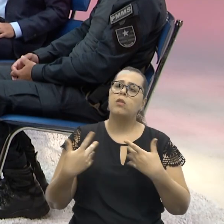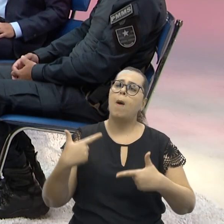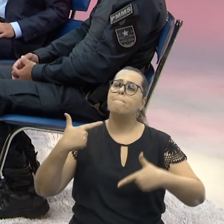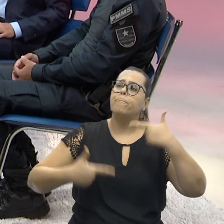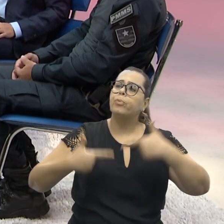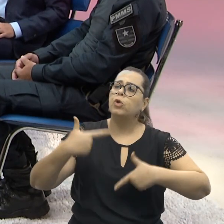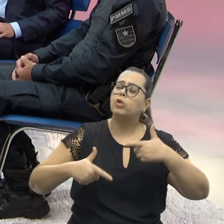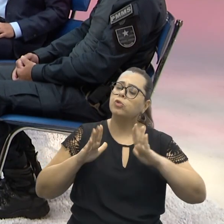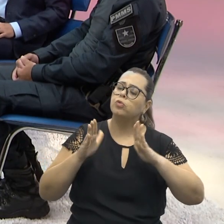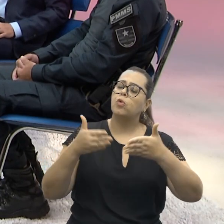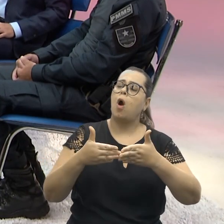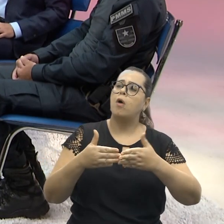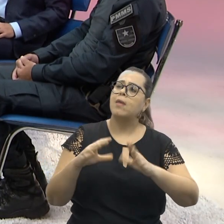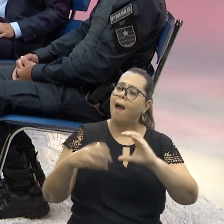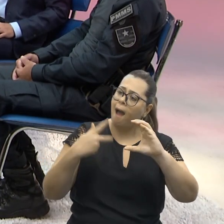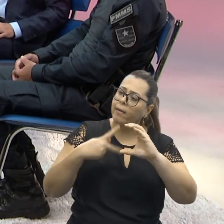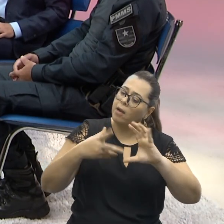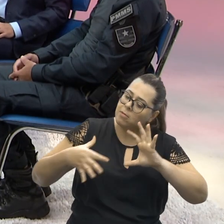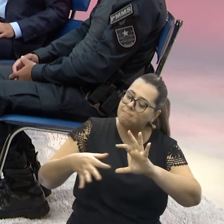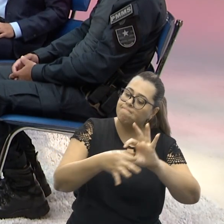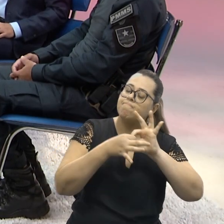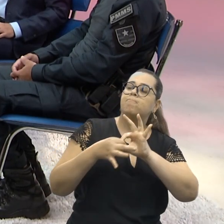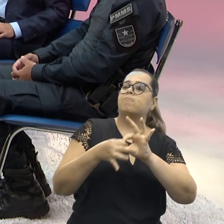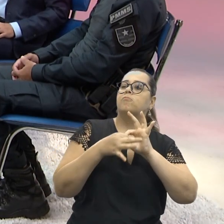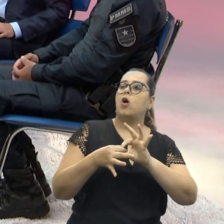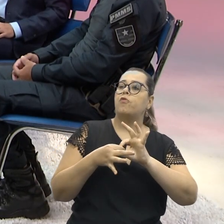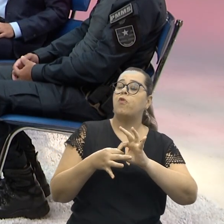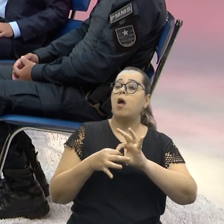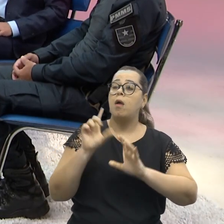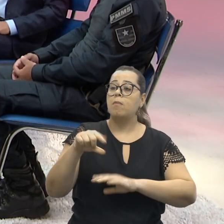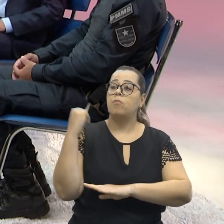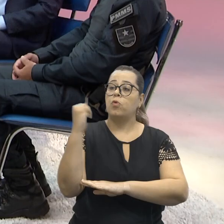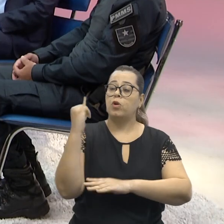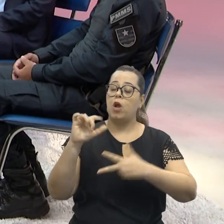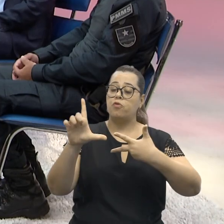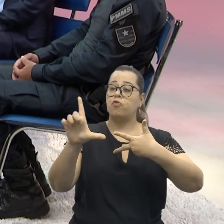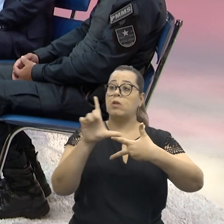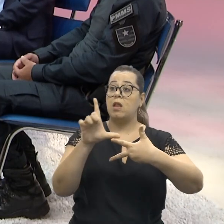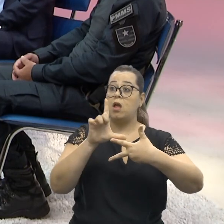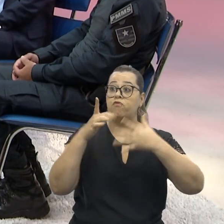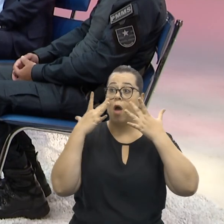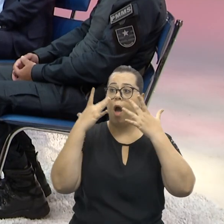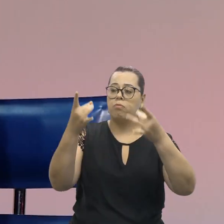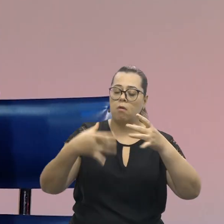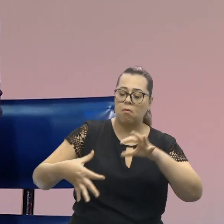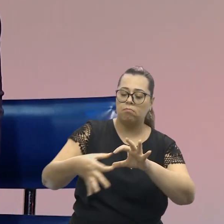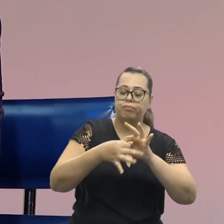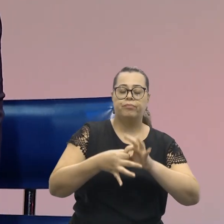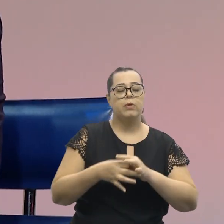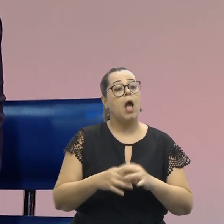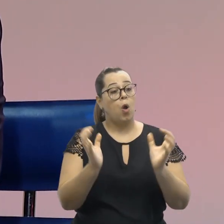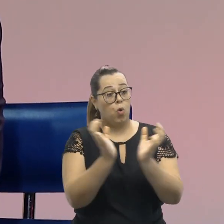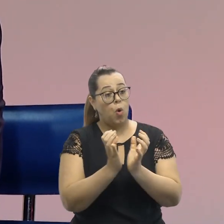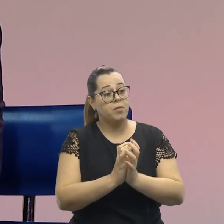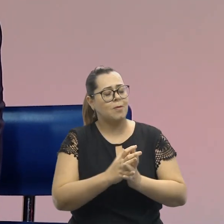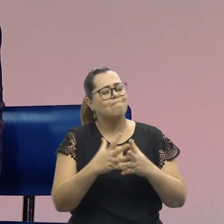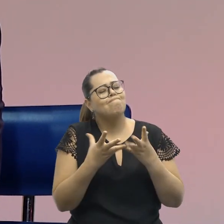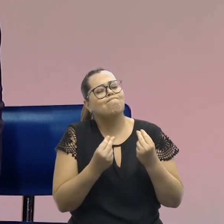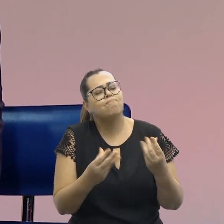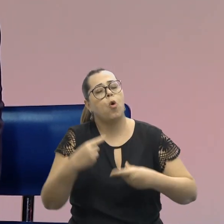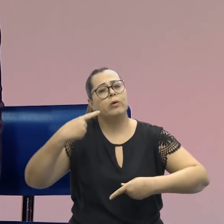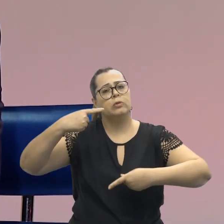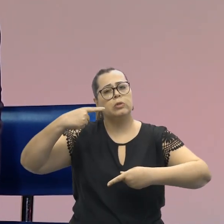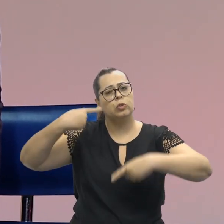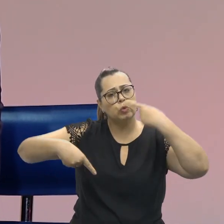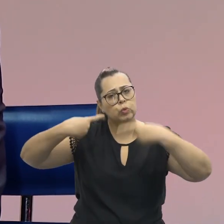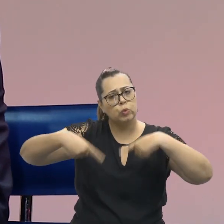né, vem se envolvendo, promovendo debates. É importante também esse envolvimento do Legislativo, né, Coronel? A nossa comissão tem feito